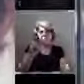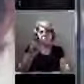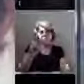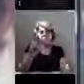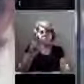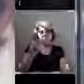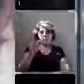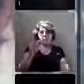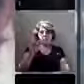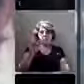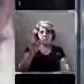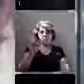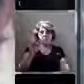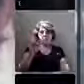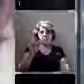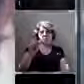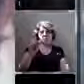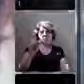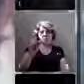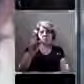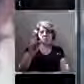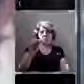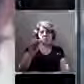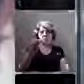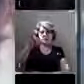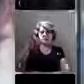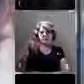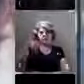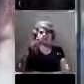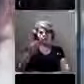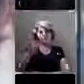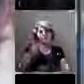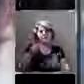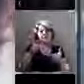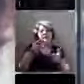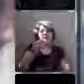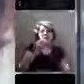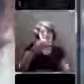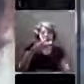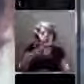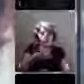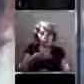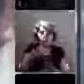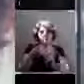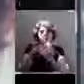Também na 84, na citação, tem erro de concordância.